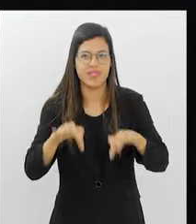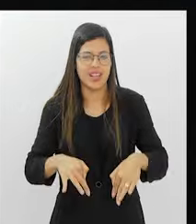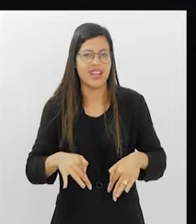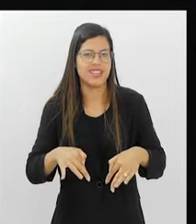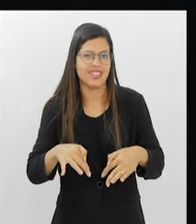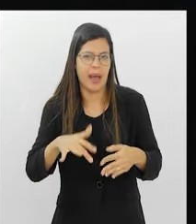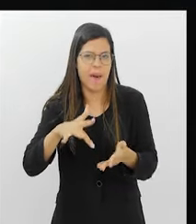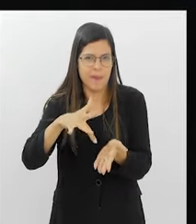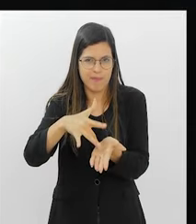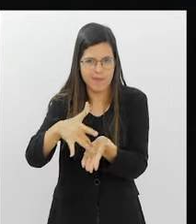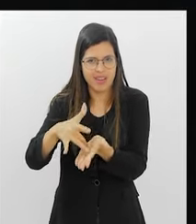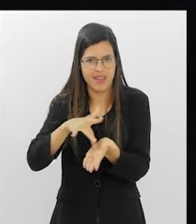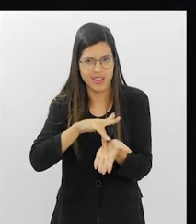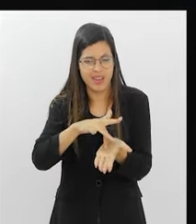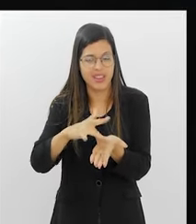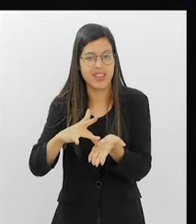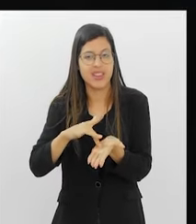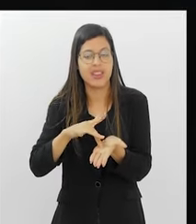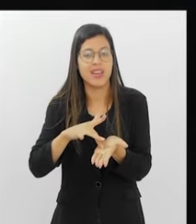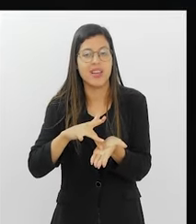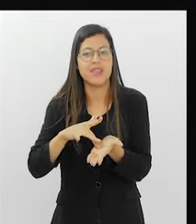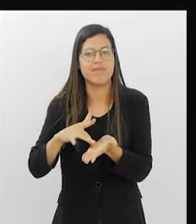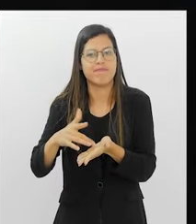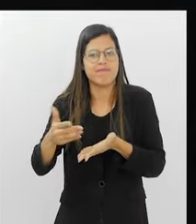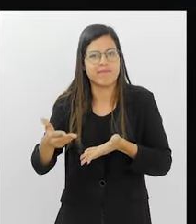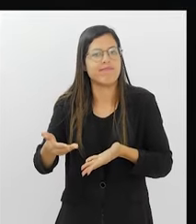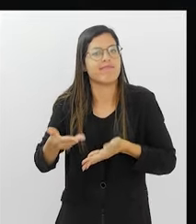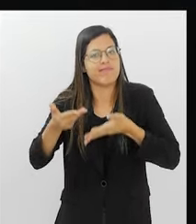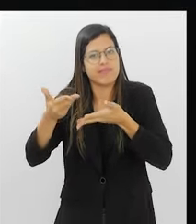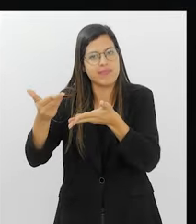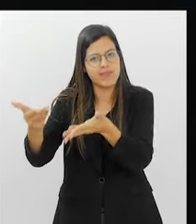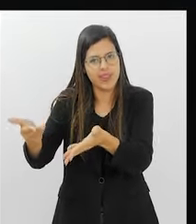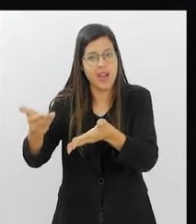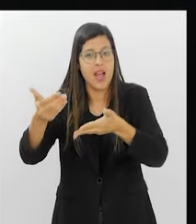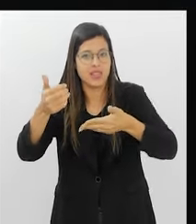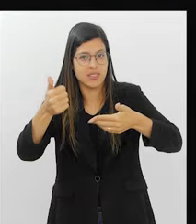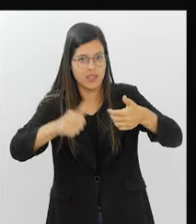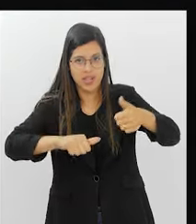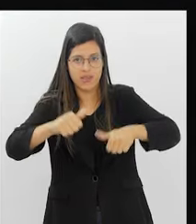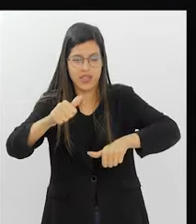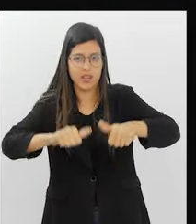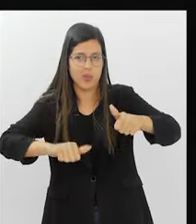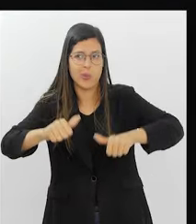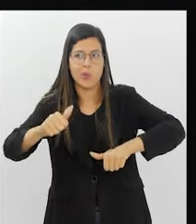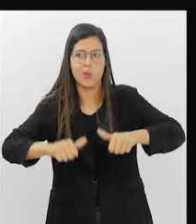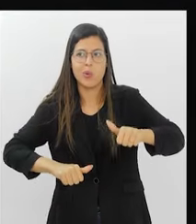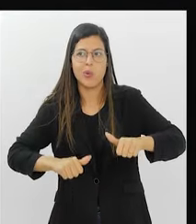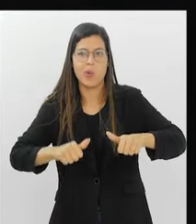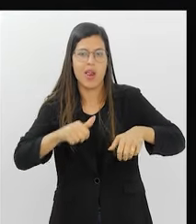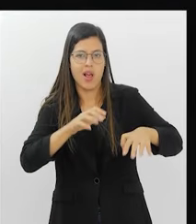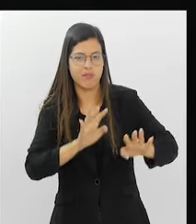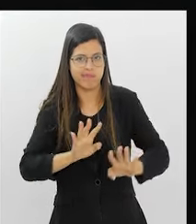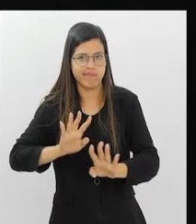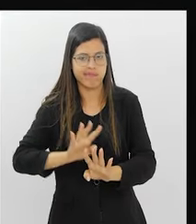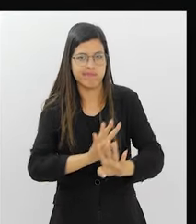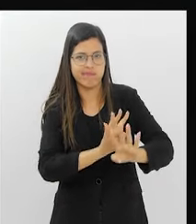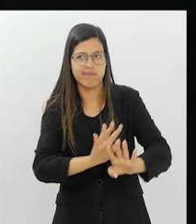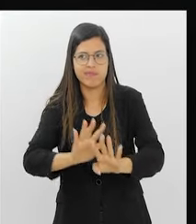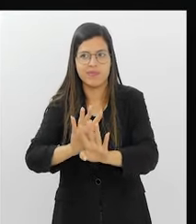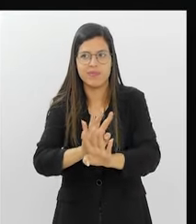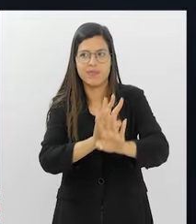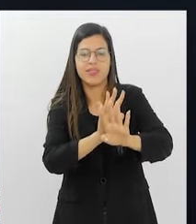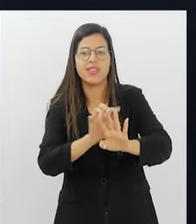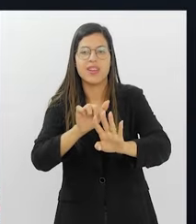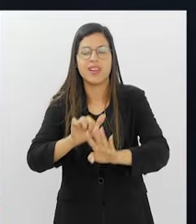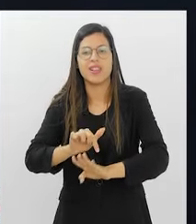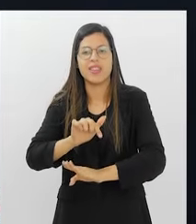carreira como bailarina né eu fui com convidada para ser julgadora no quesito comissão de frente do grupo de acesso né